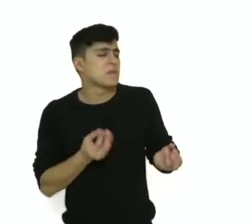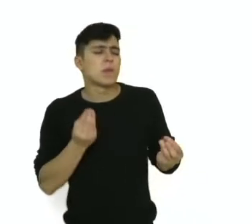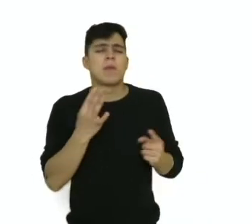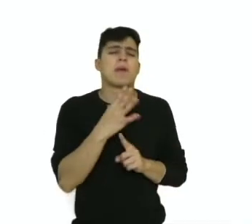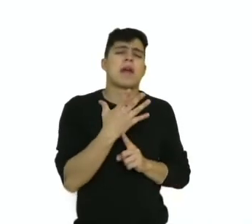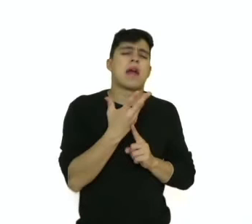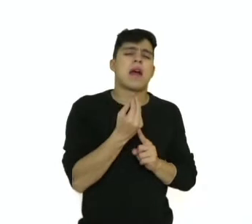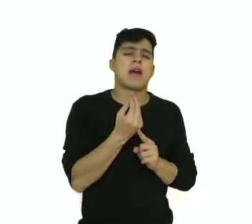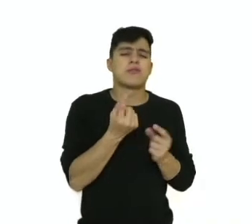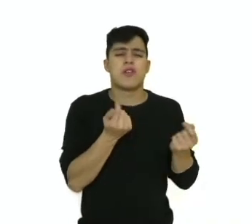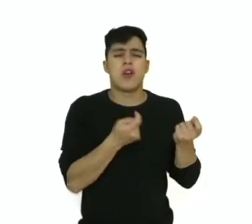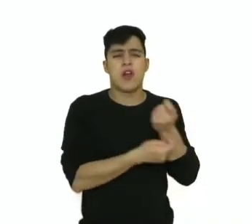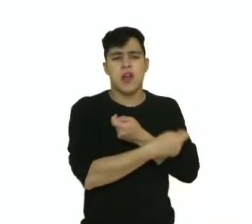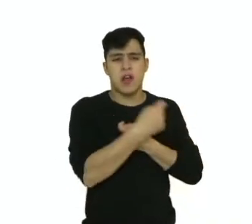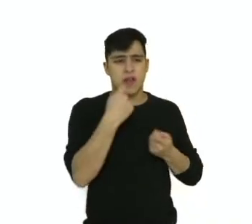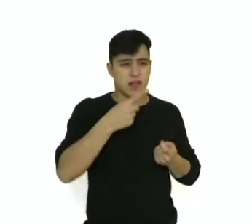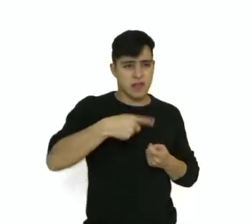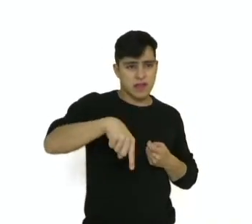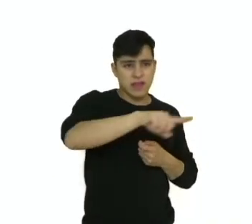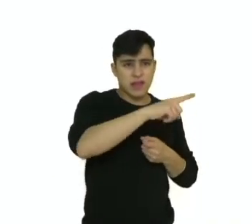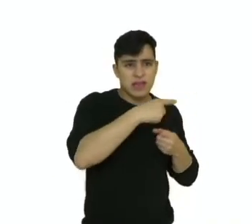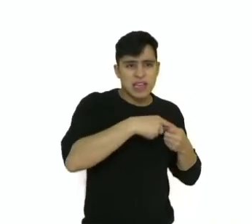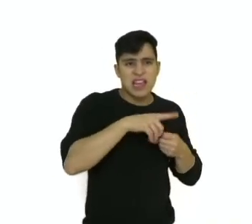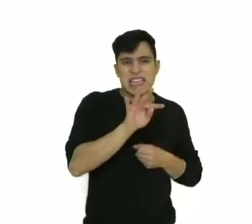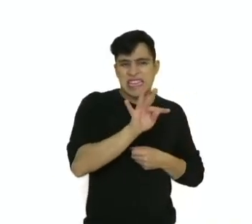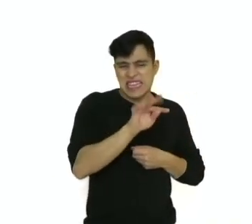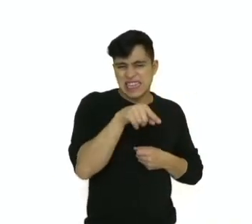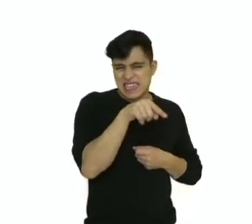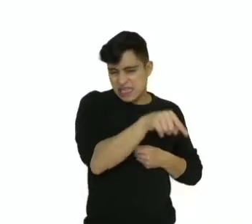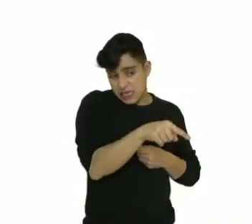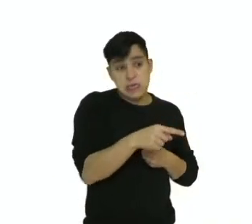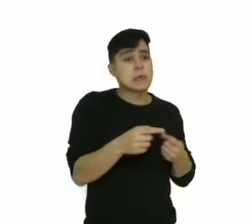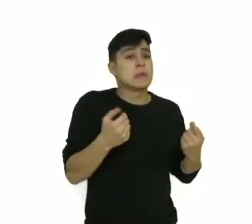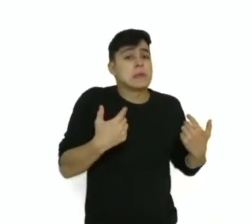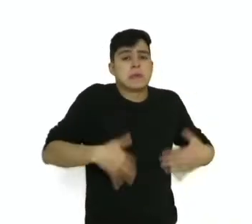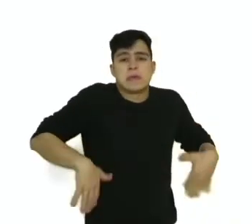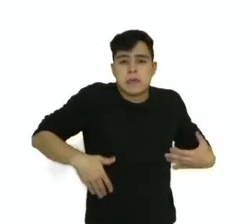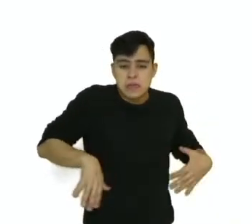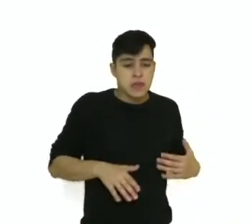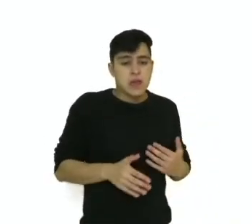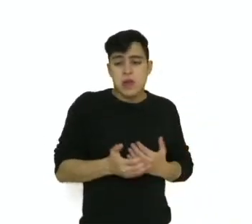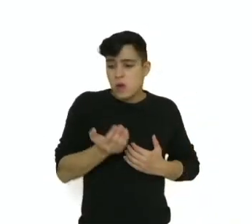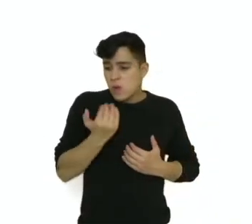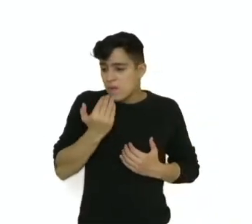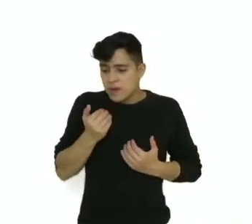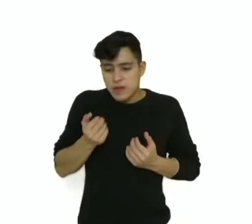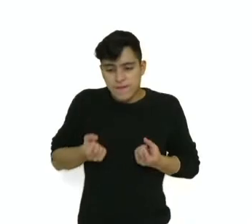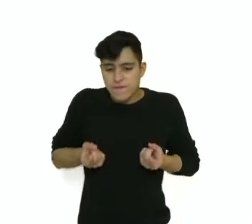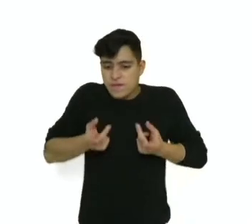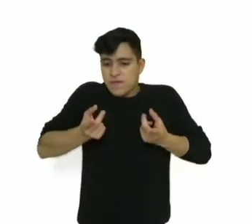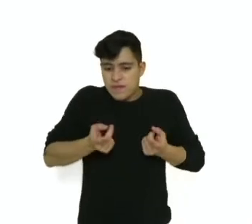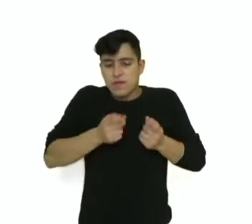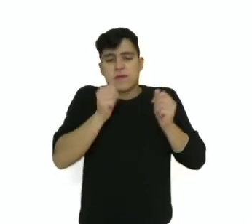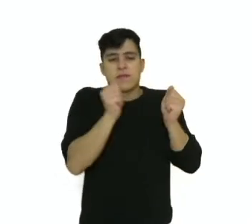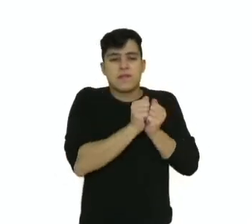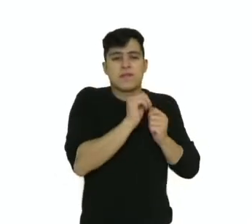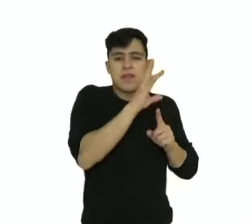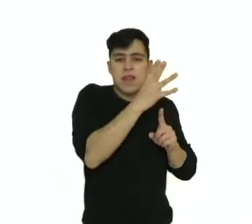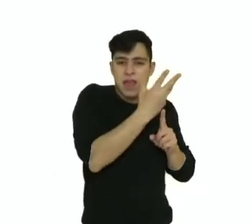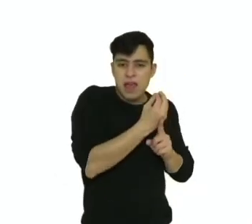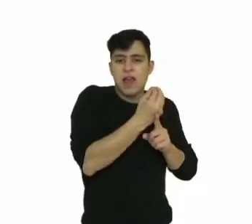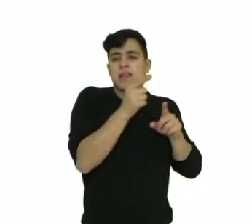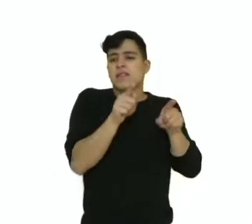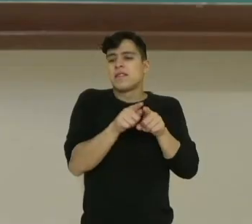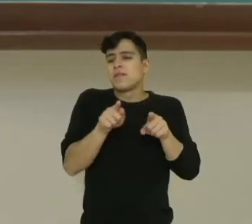e artesanato da cidade de Tenochtitlan eram intensos. A agricultura alimentava o comércio juntamente com a arte e a cerâmica. Então,